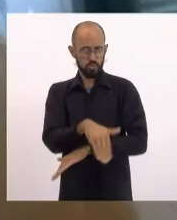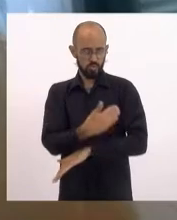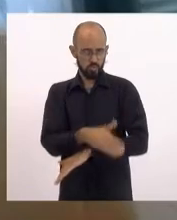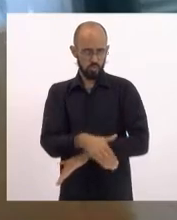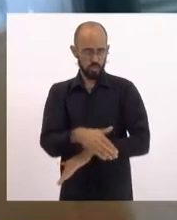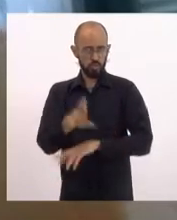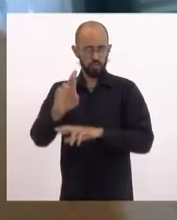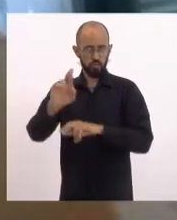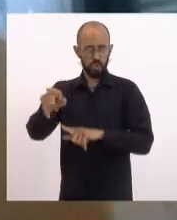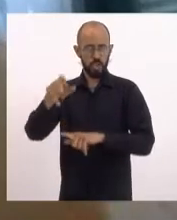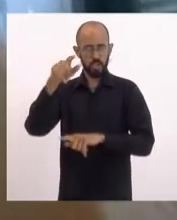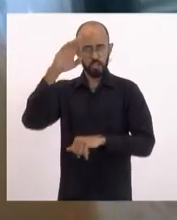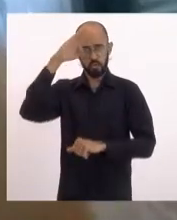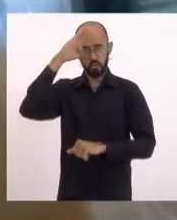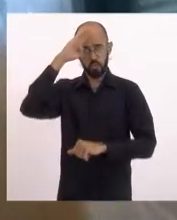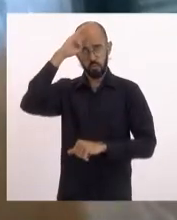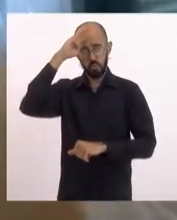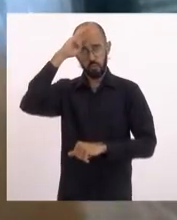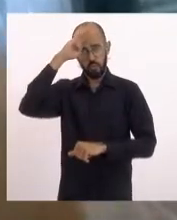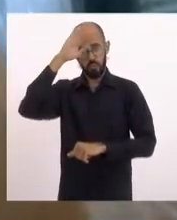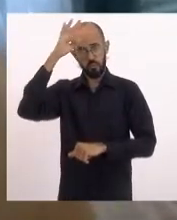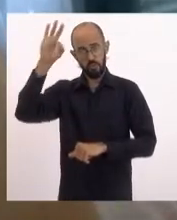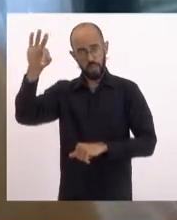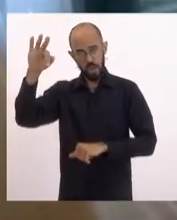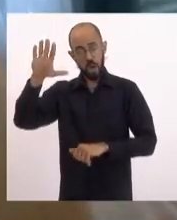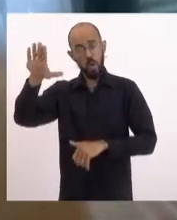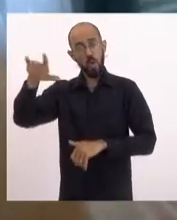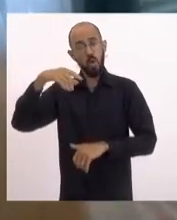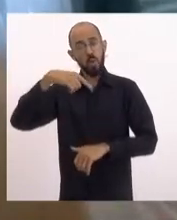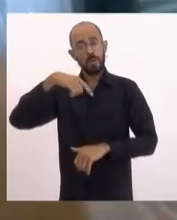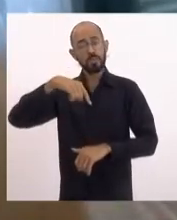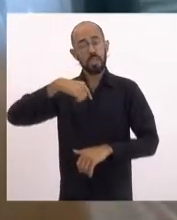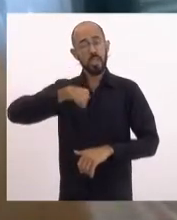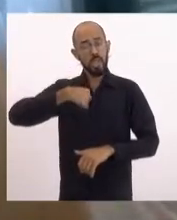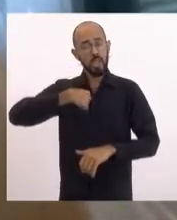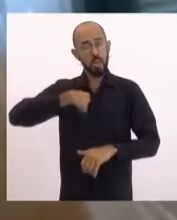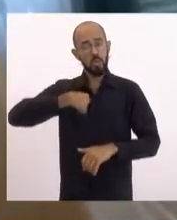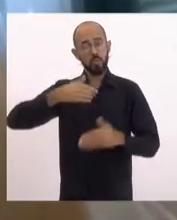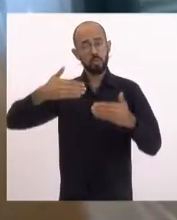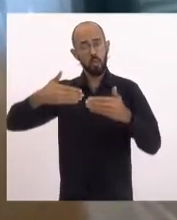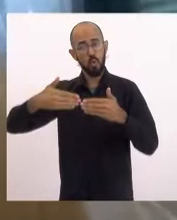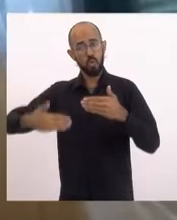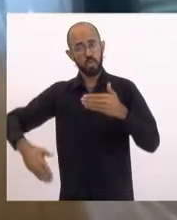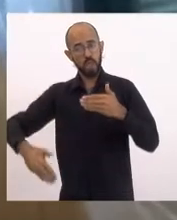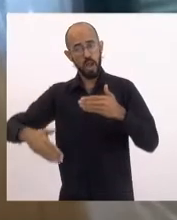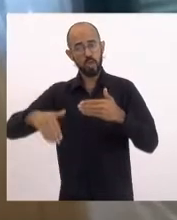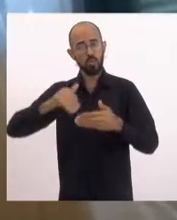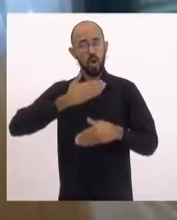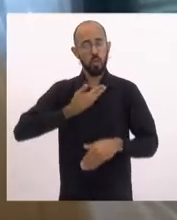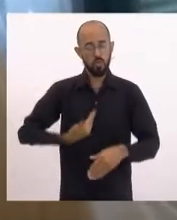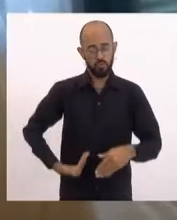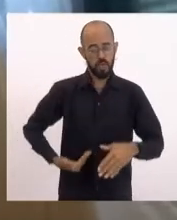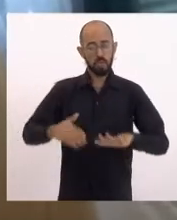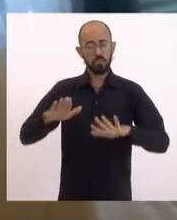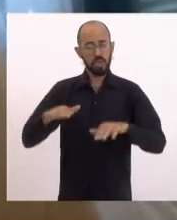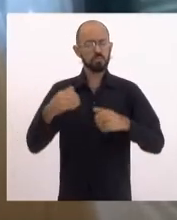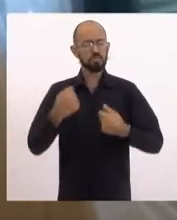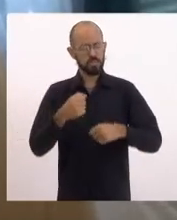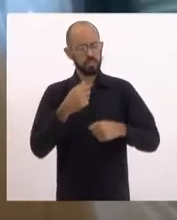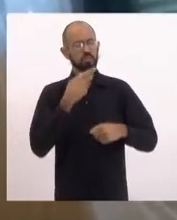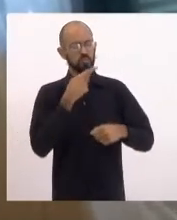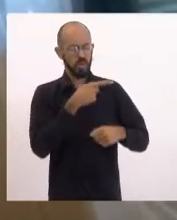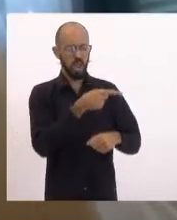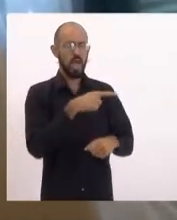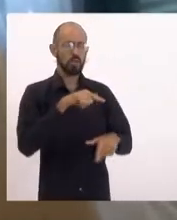mesmo sendo oposição a esse governo que eu sou, eu quero registrar o bom trabalho que tem sido executado aqui